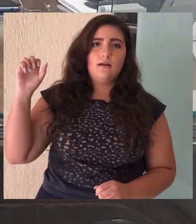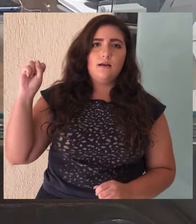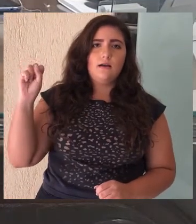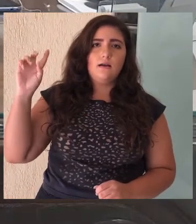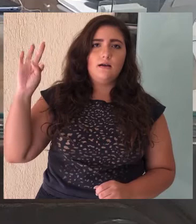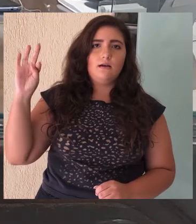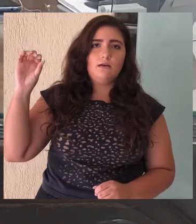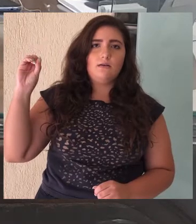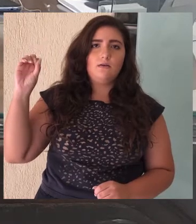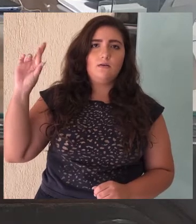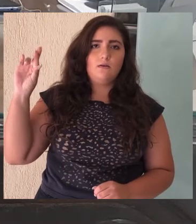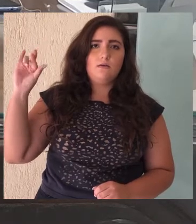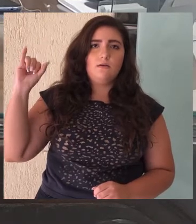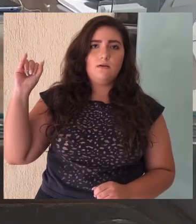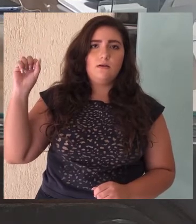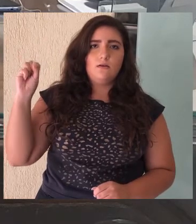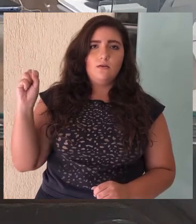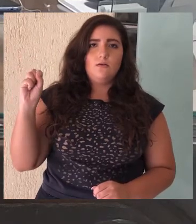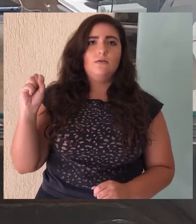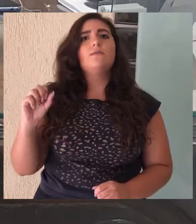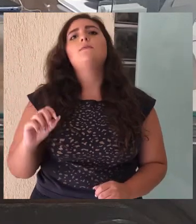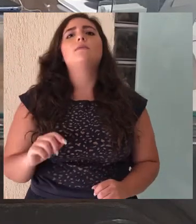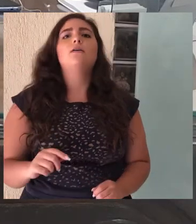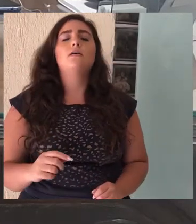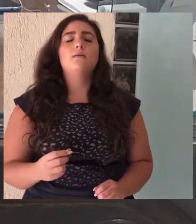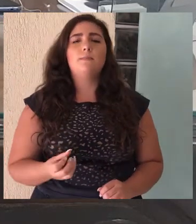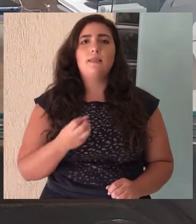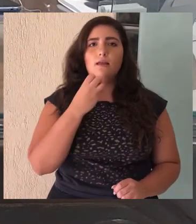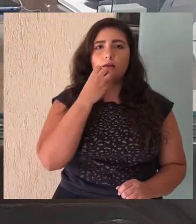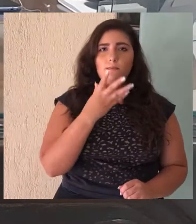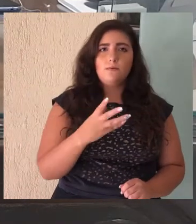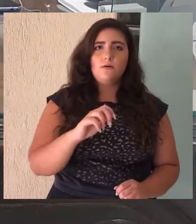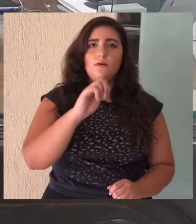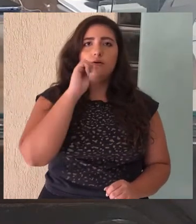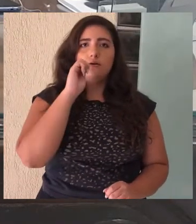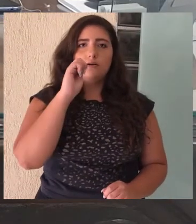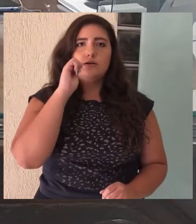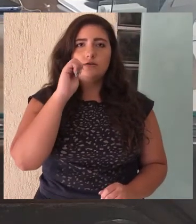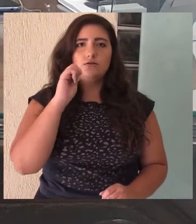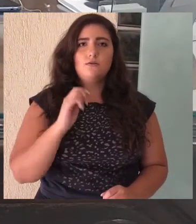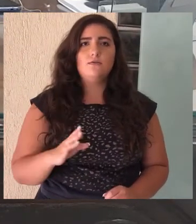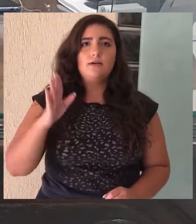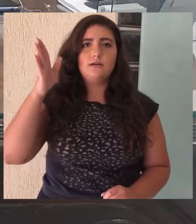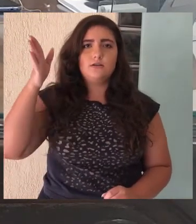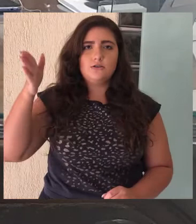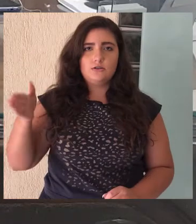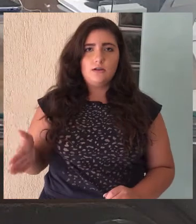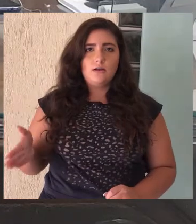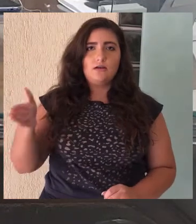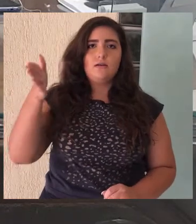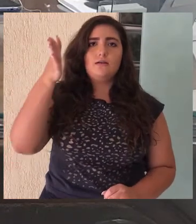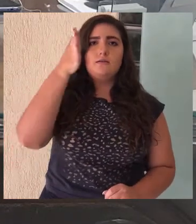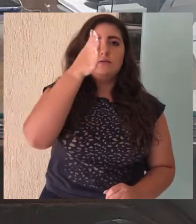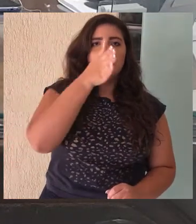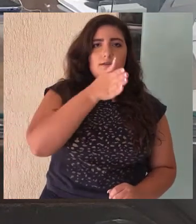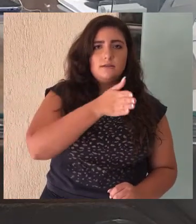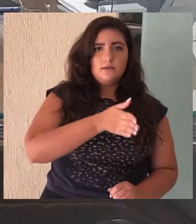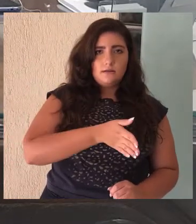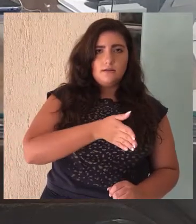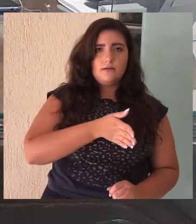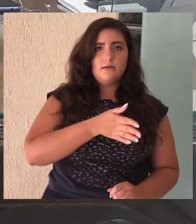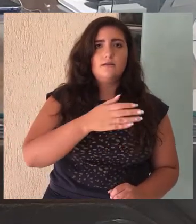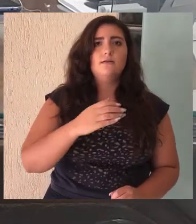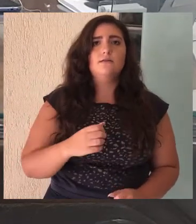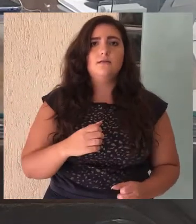sempre começar escovando. Um padrão que eu criei para os meus pacientes é: sempre comece